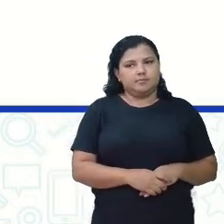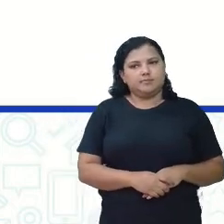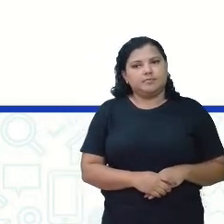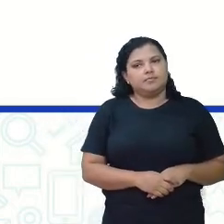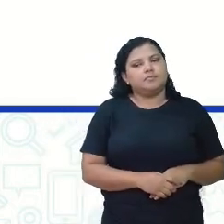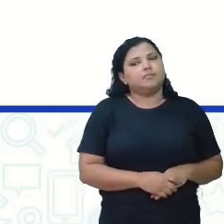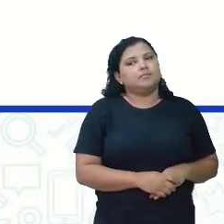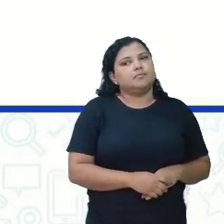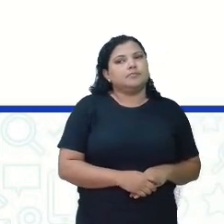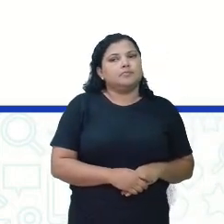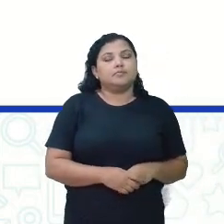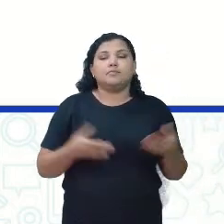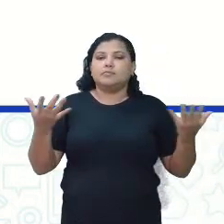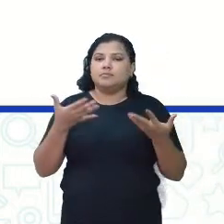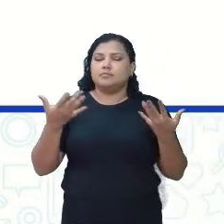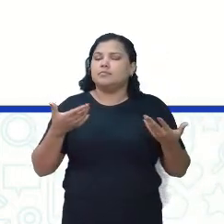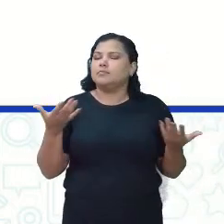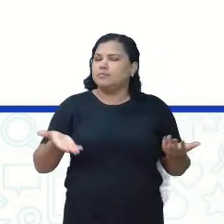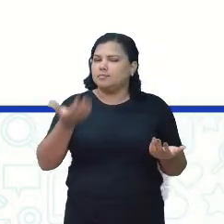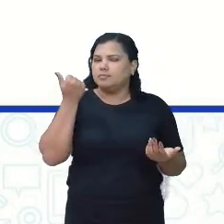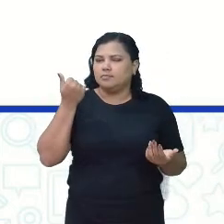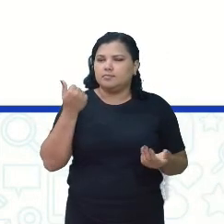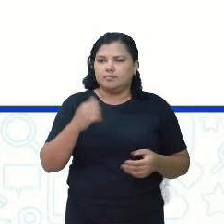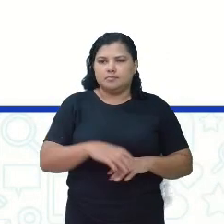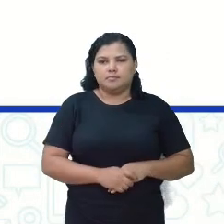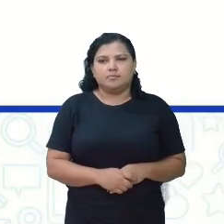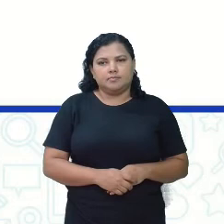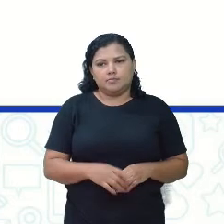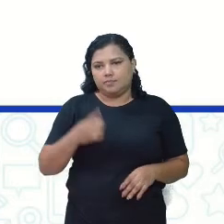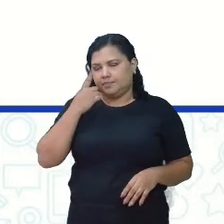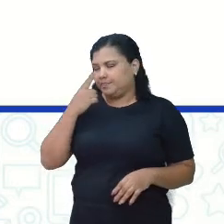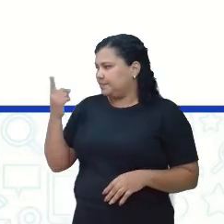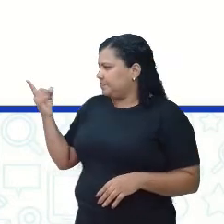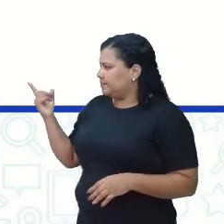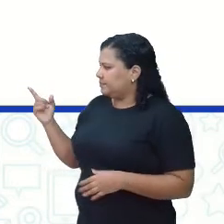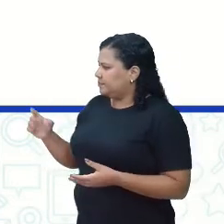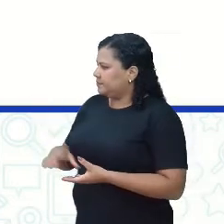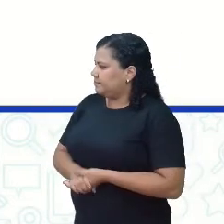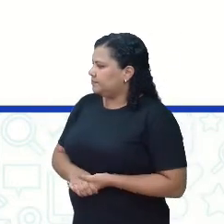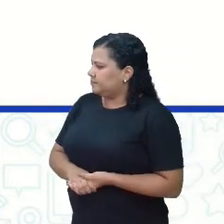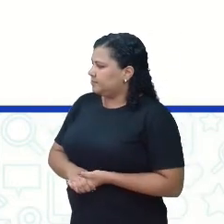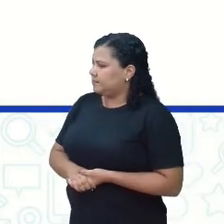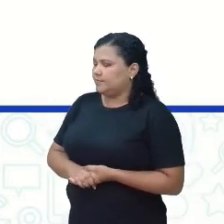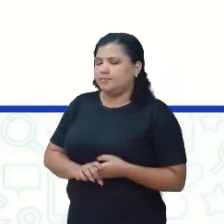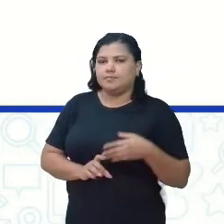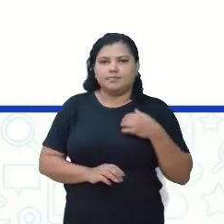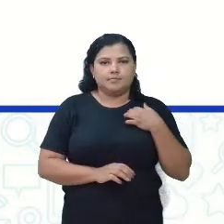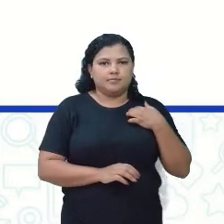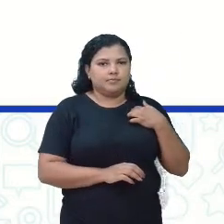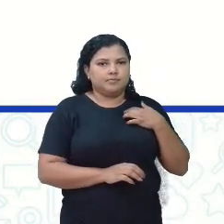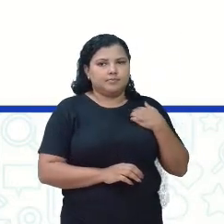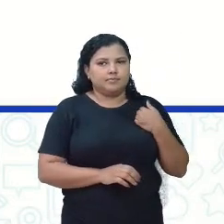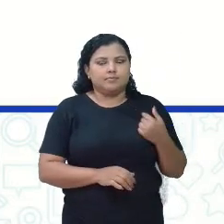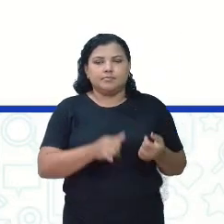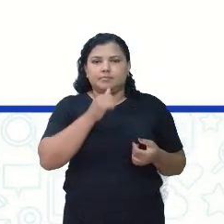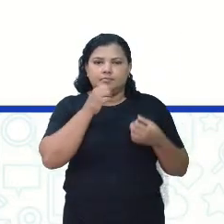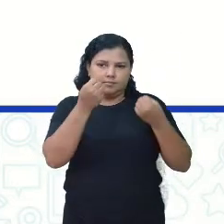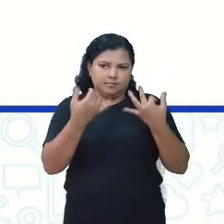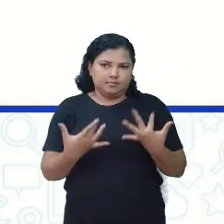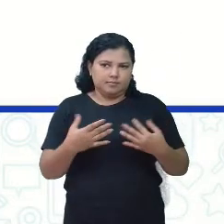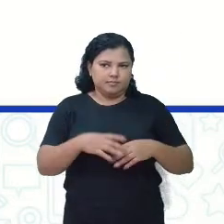bom? Vamos embora para o probleminha. Vamos lá. Ó, observa aí o probleminha que diz o seguinte,